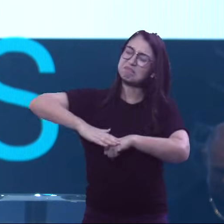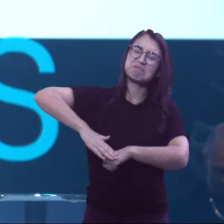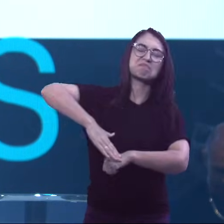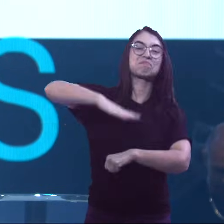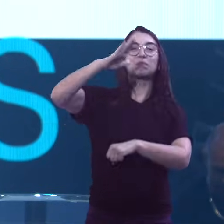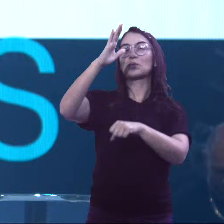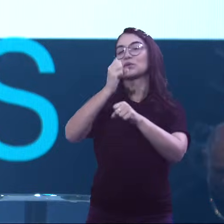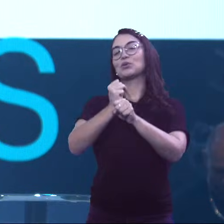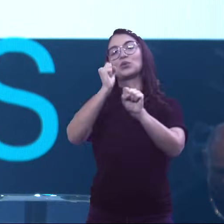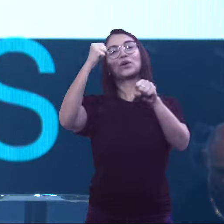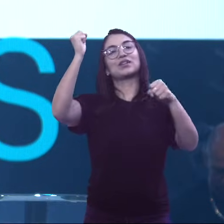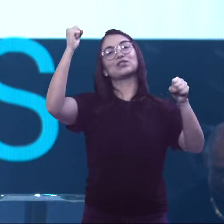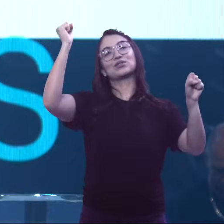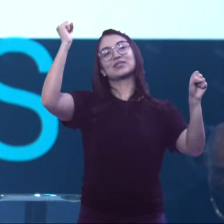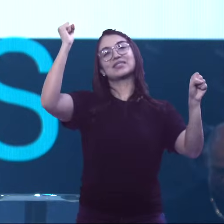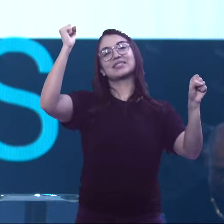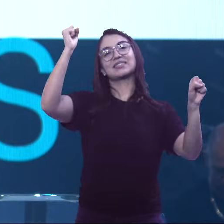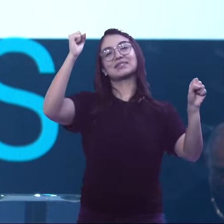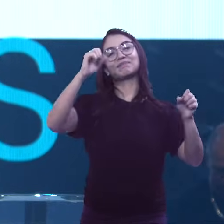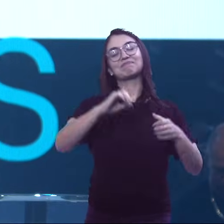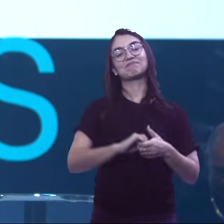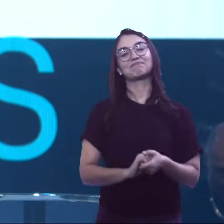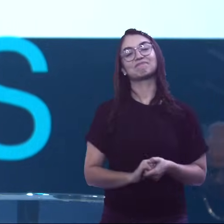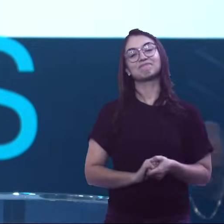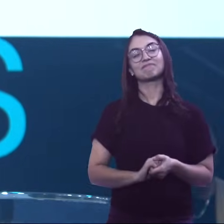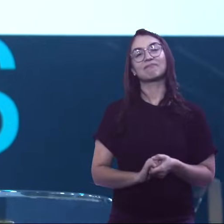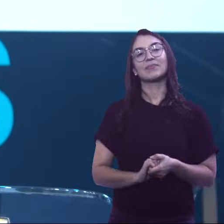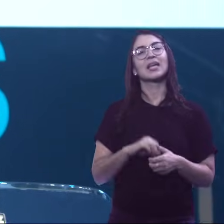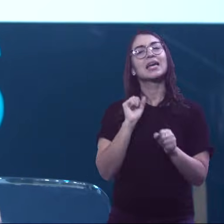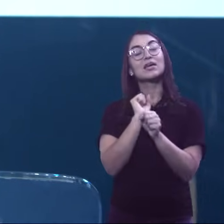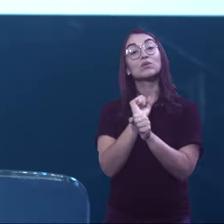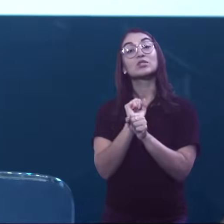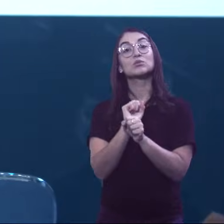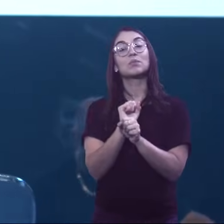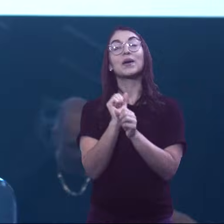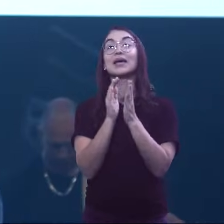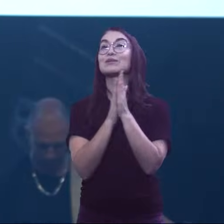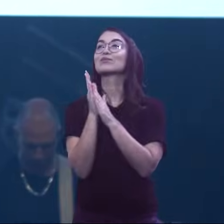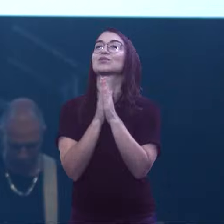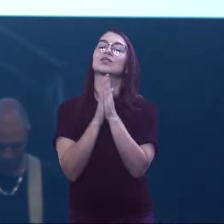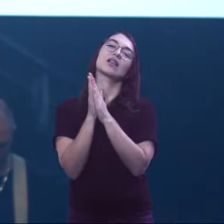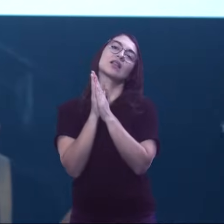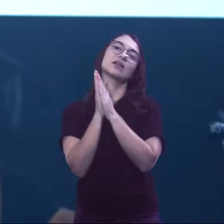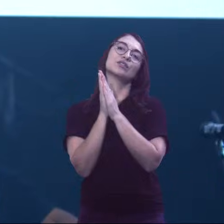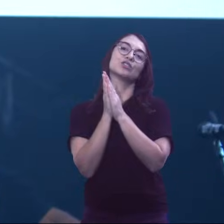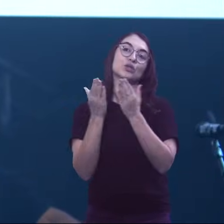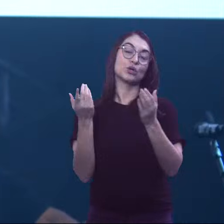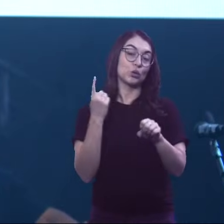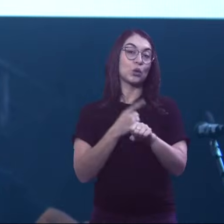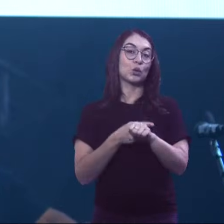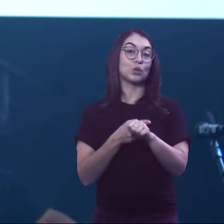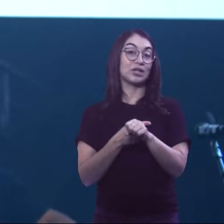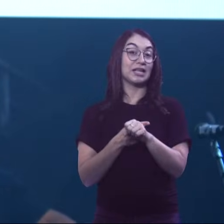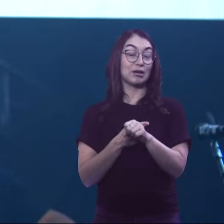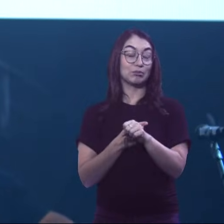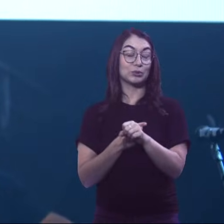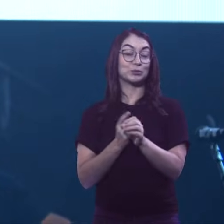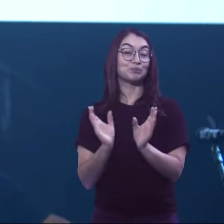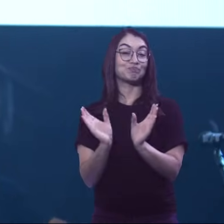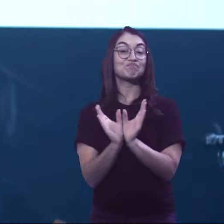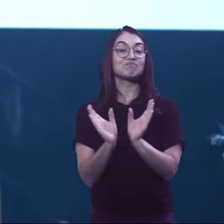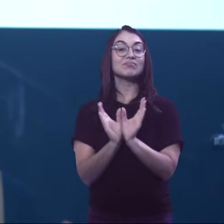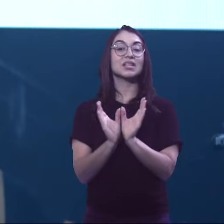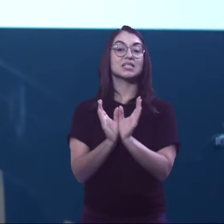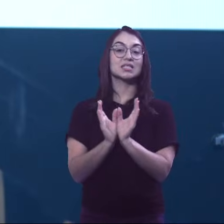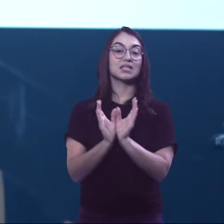que nós já vivemos. E eu espero um dia com você. Eu gosto muito da ceia, porque ela